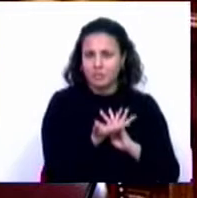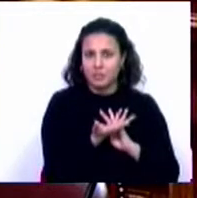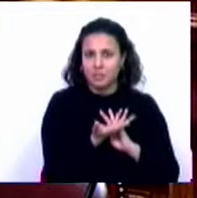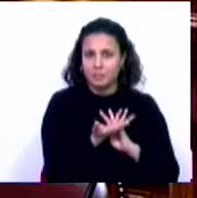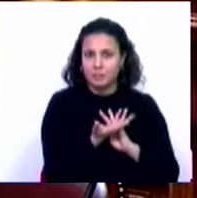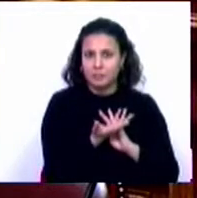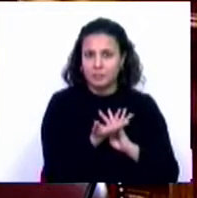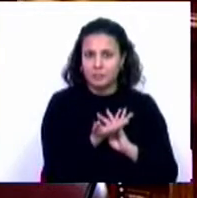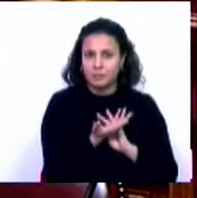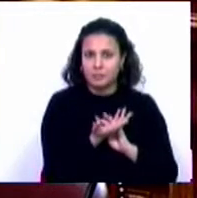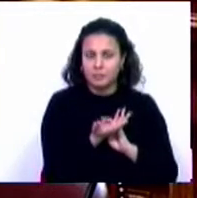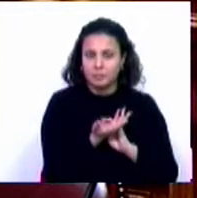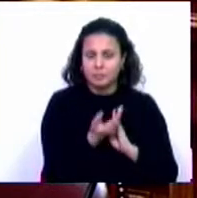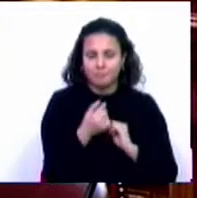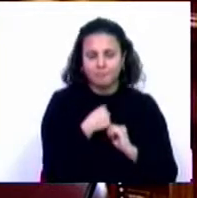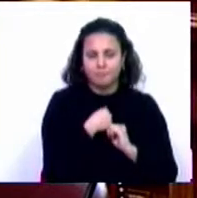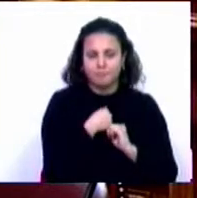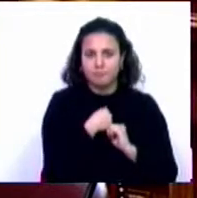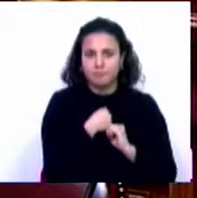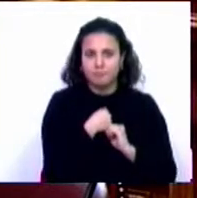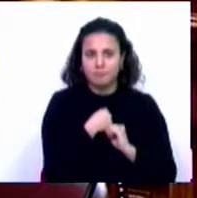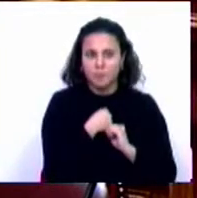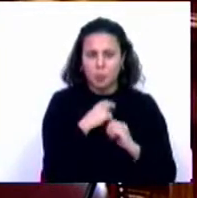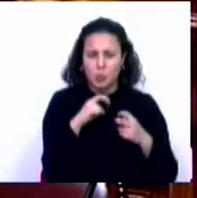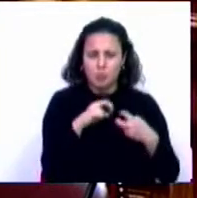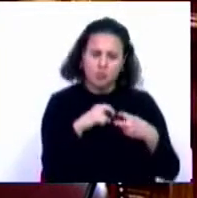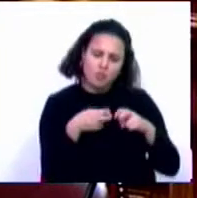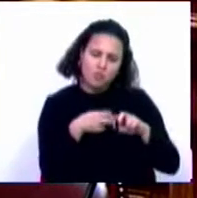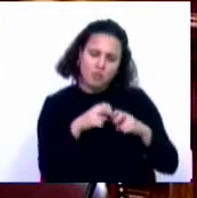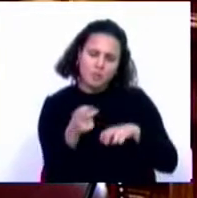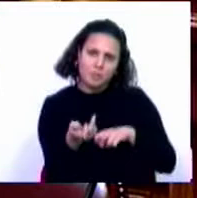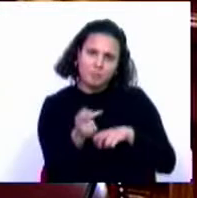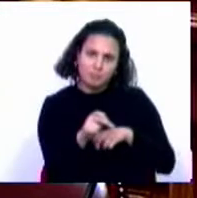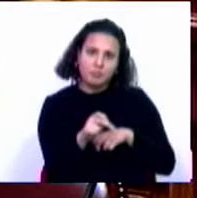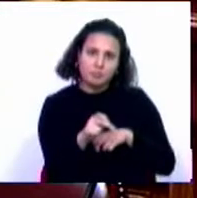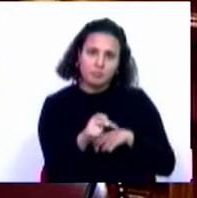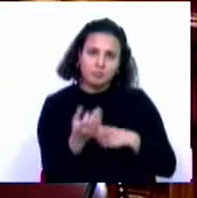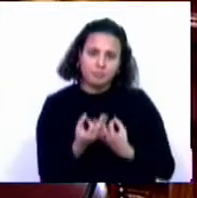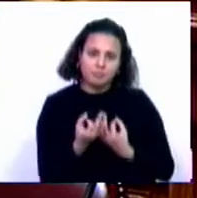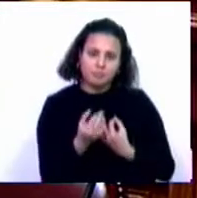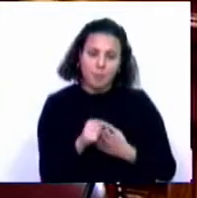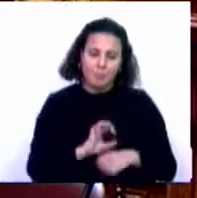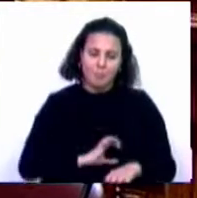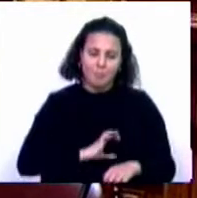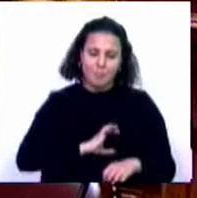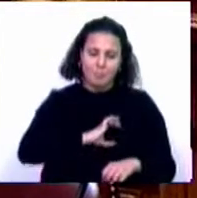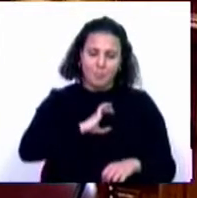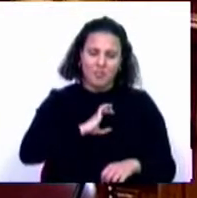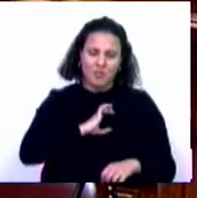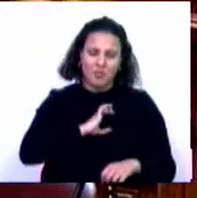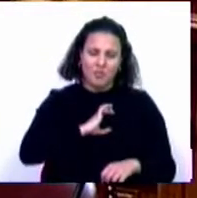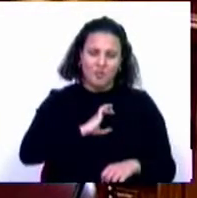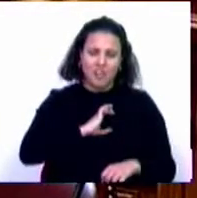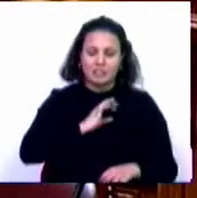e coloca um problema e questiona um problema importante e essencial para a confiança nos